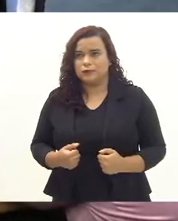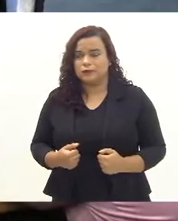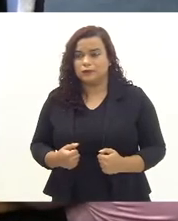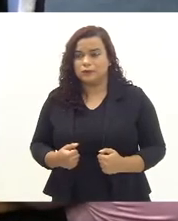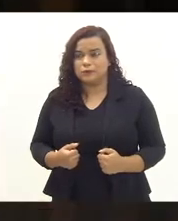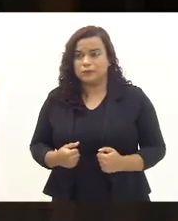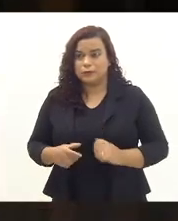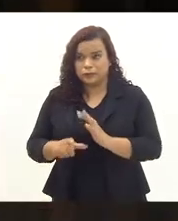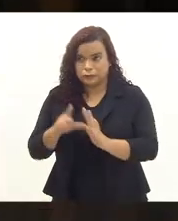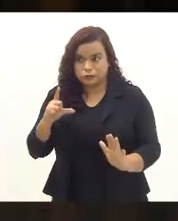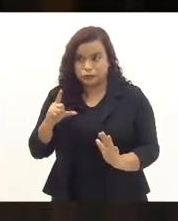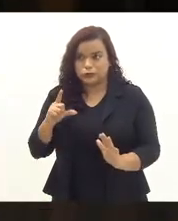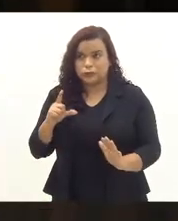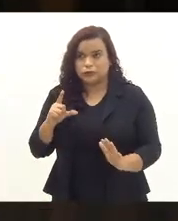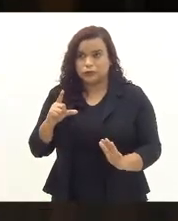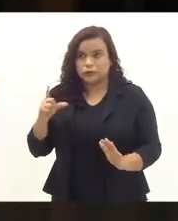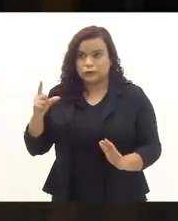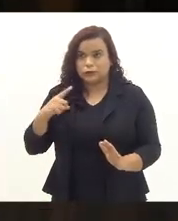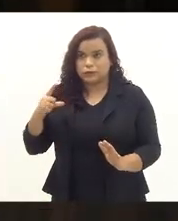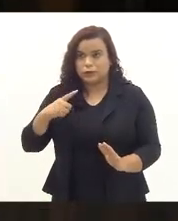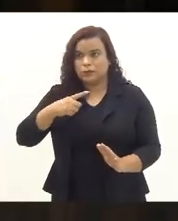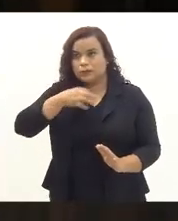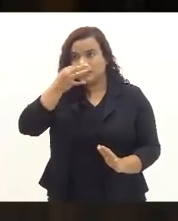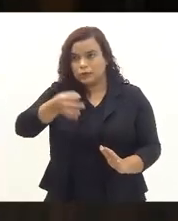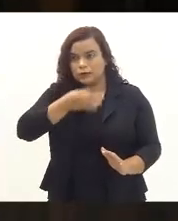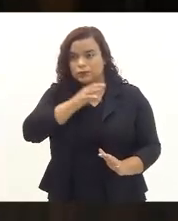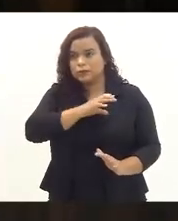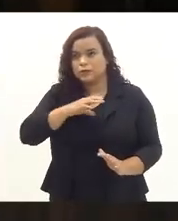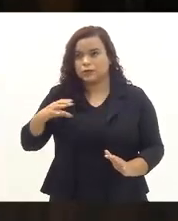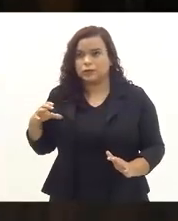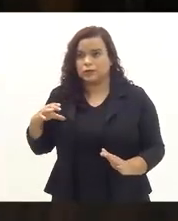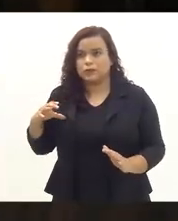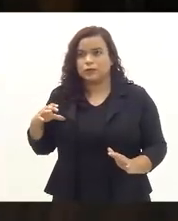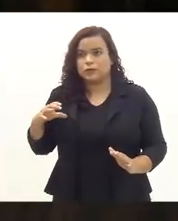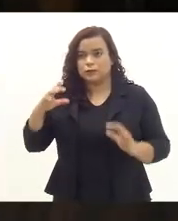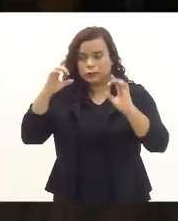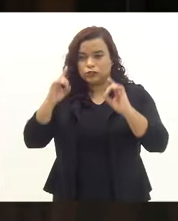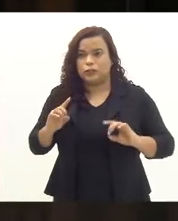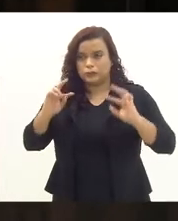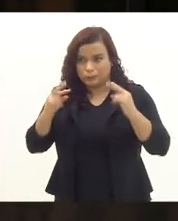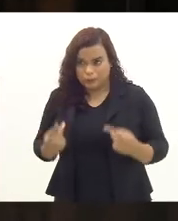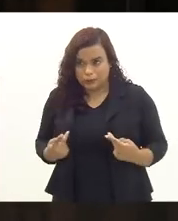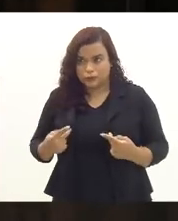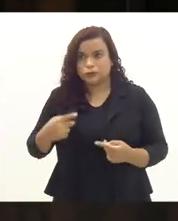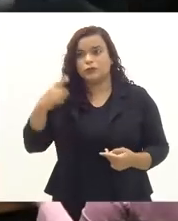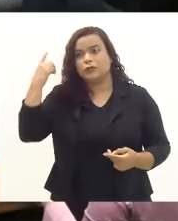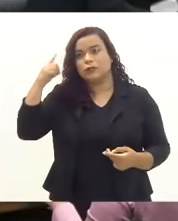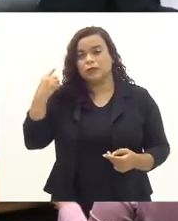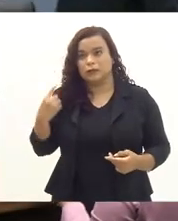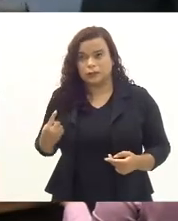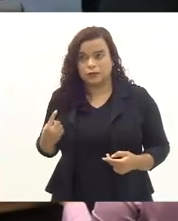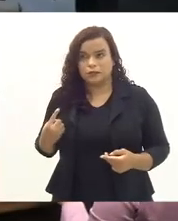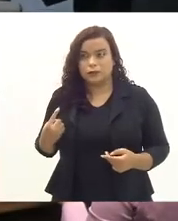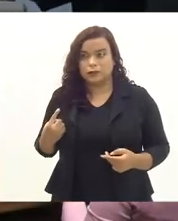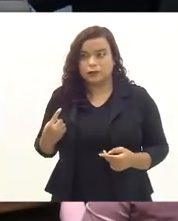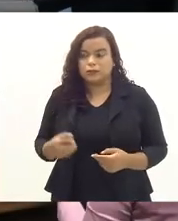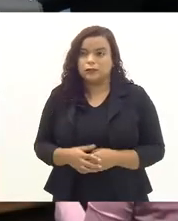é mas antes porei para para emitir parecer pela comissão de direitos humanos Deputado a Dani